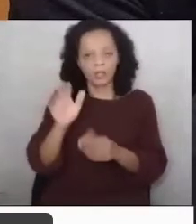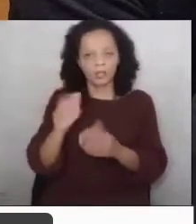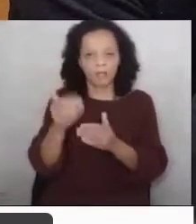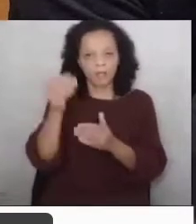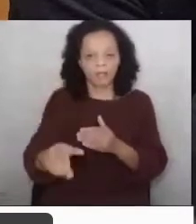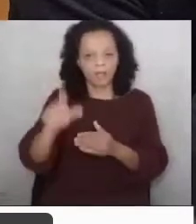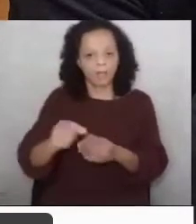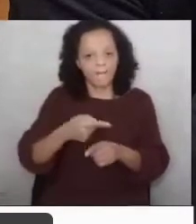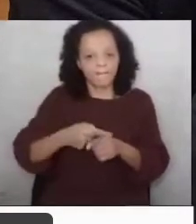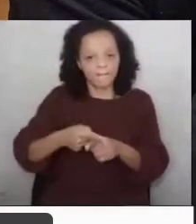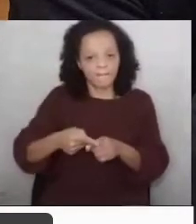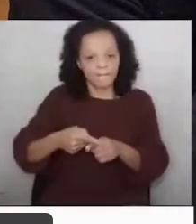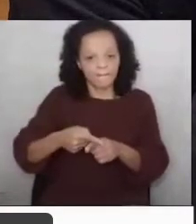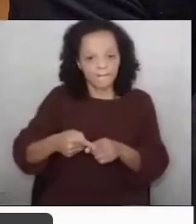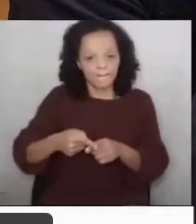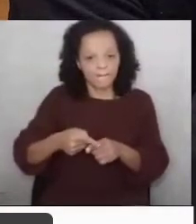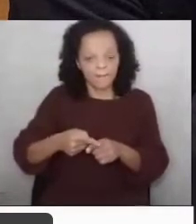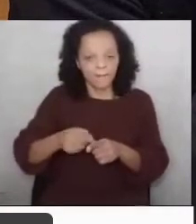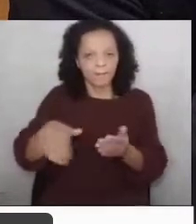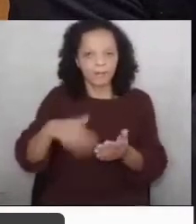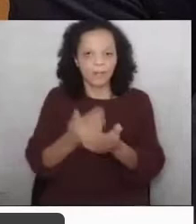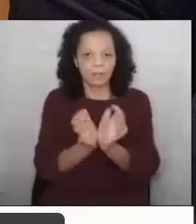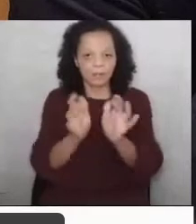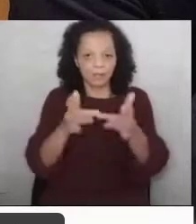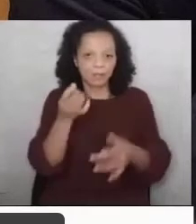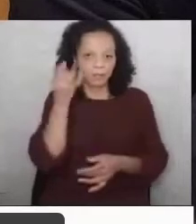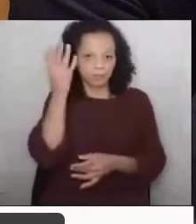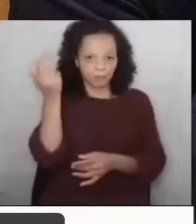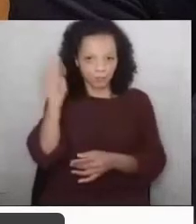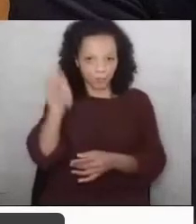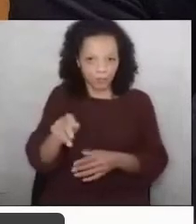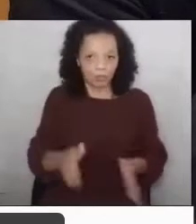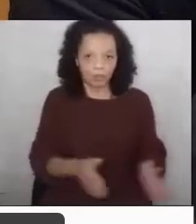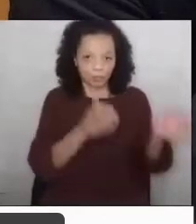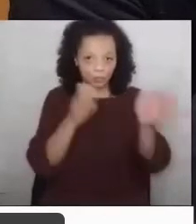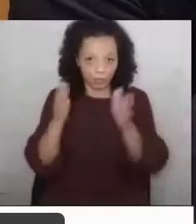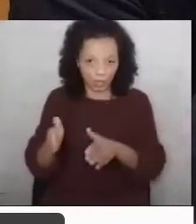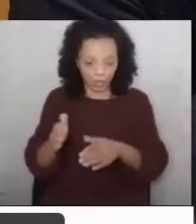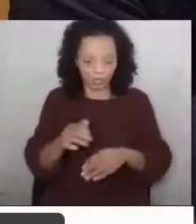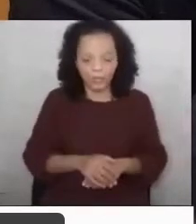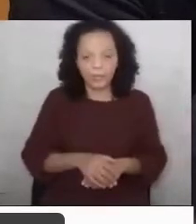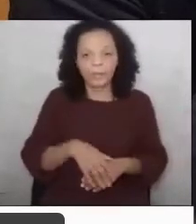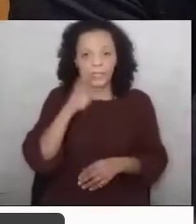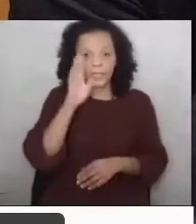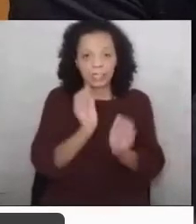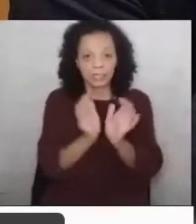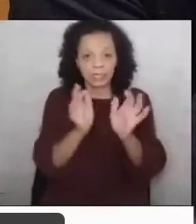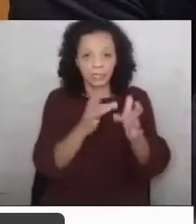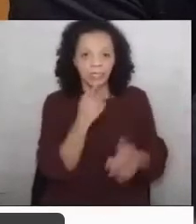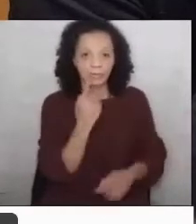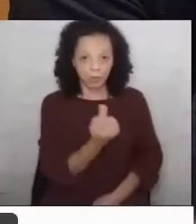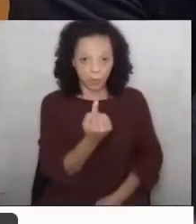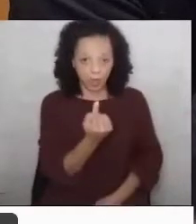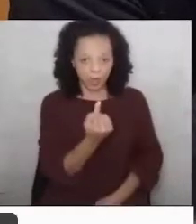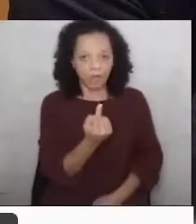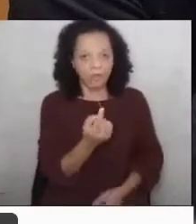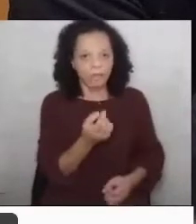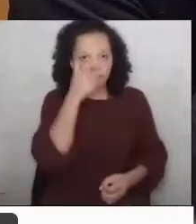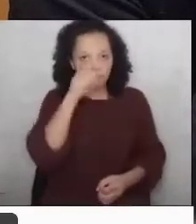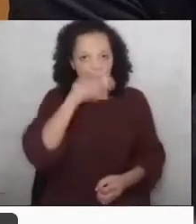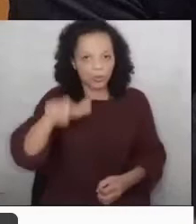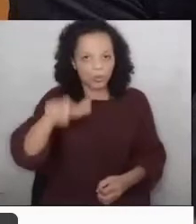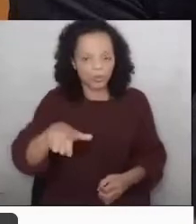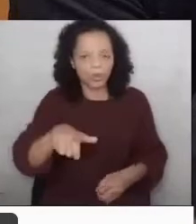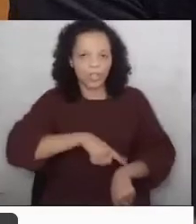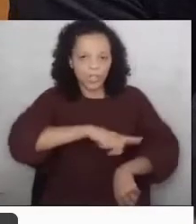alternativas para o para o cibercrime e por outro lado o uso individual da internet foi um aumento no número de utilizadores e no